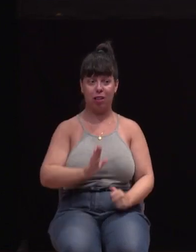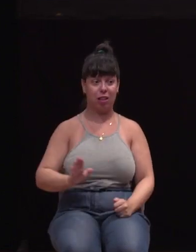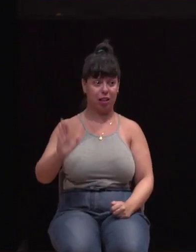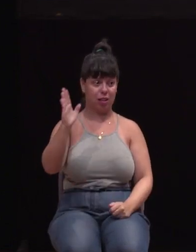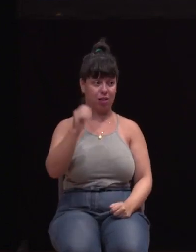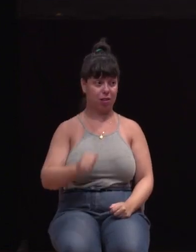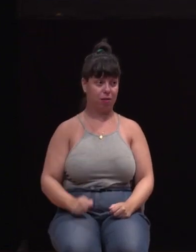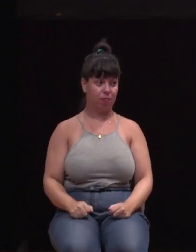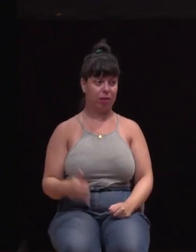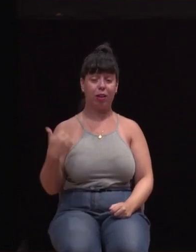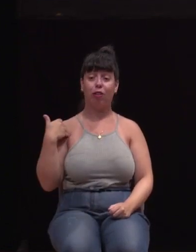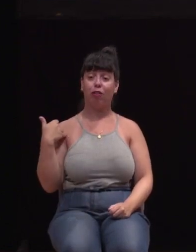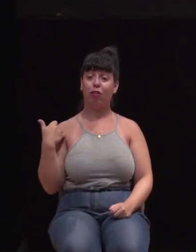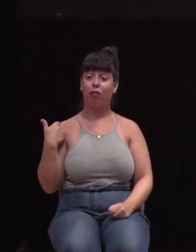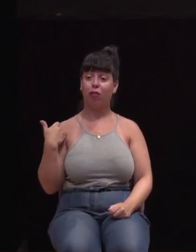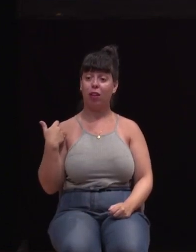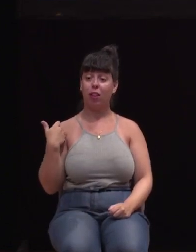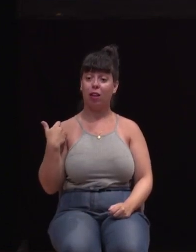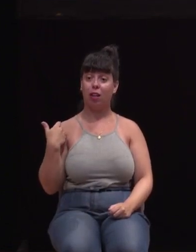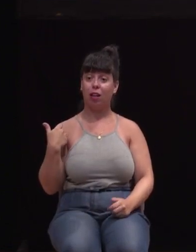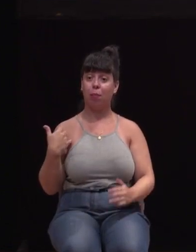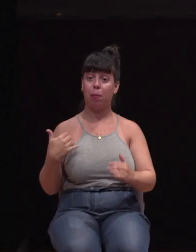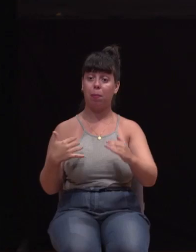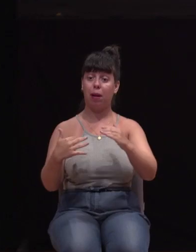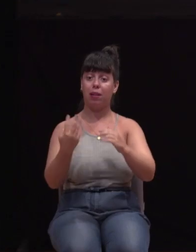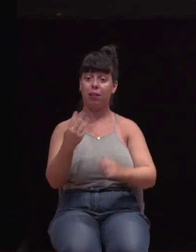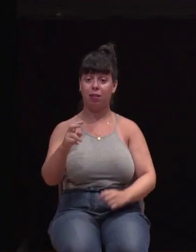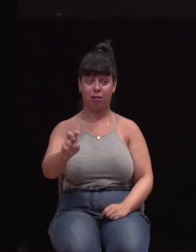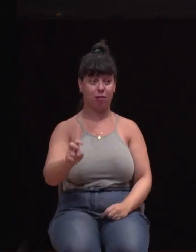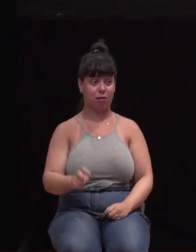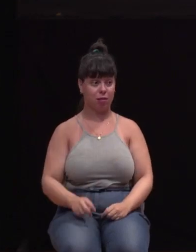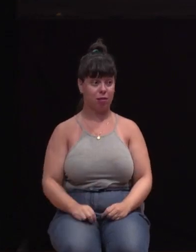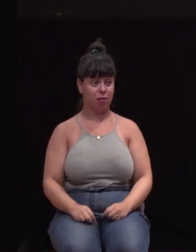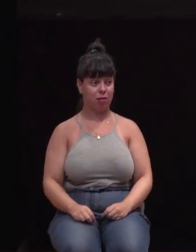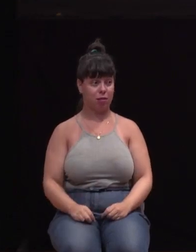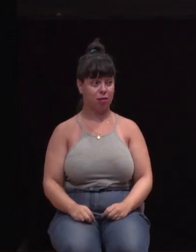Expectativa de vida de 35 anos. E aí não é morte que a gente está falando, é de queima de arquivo.